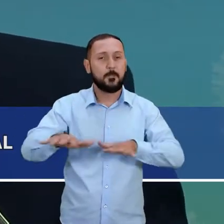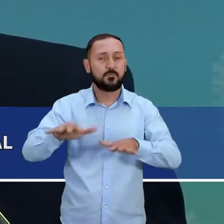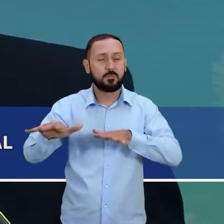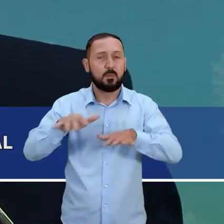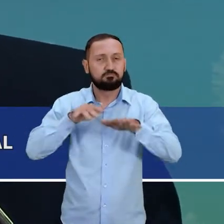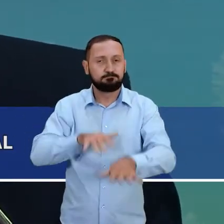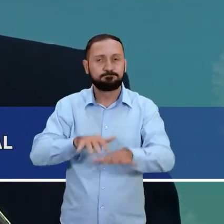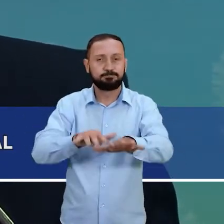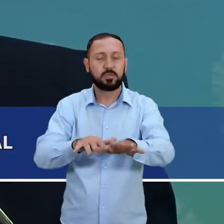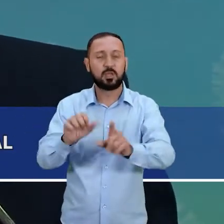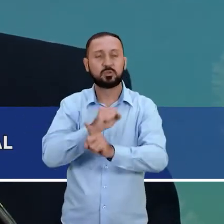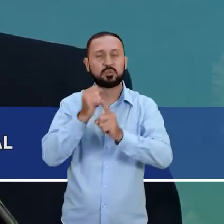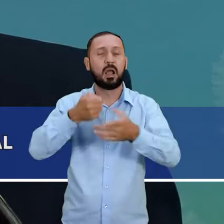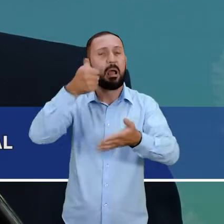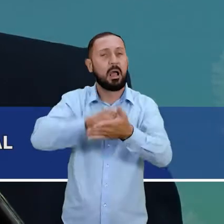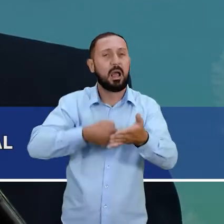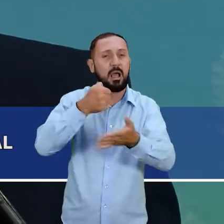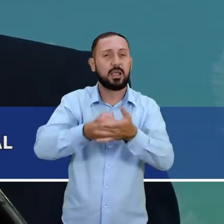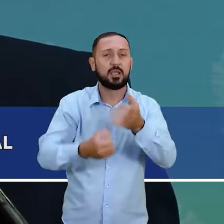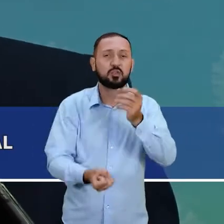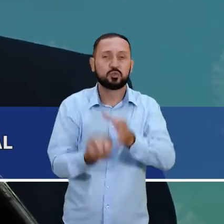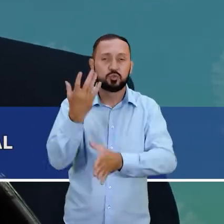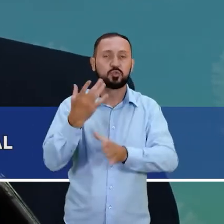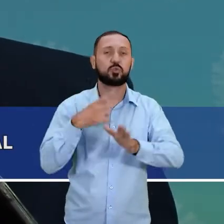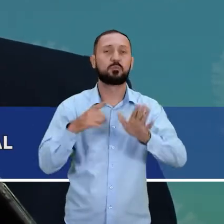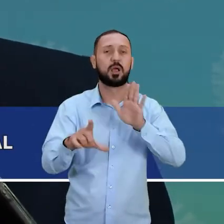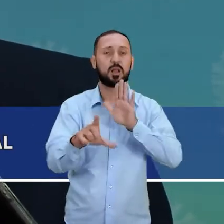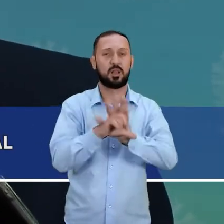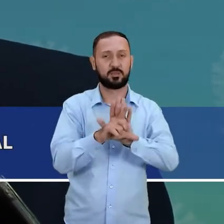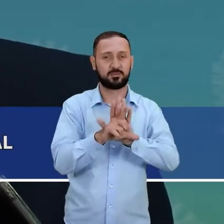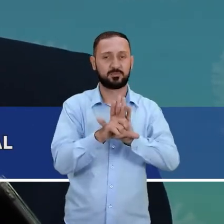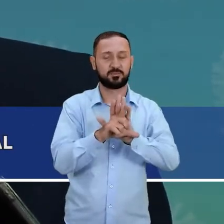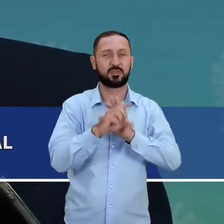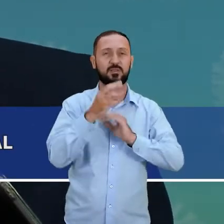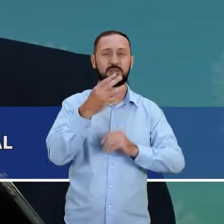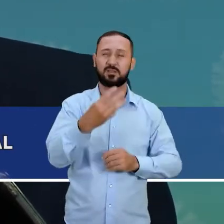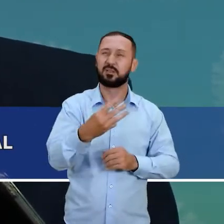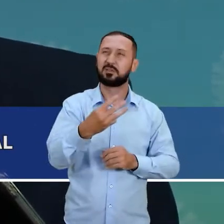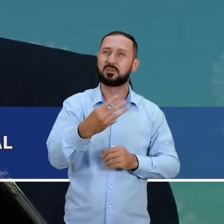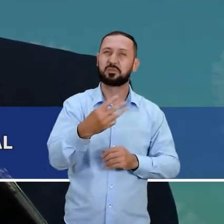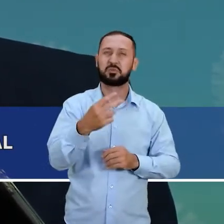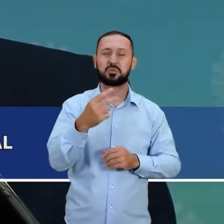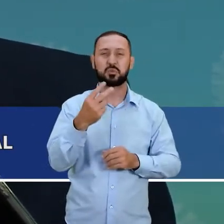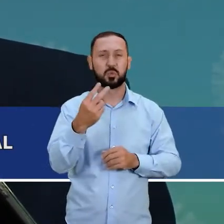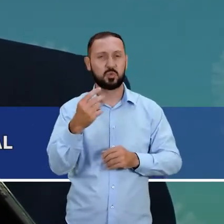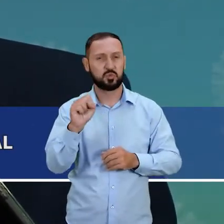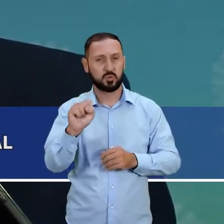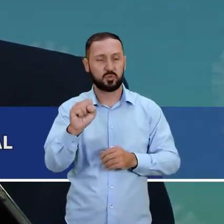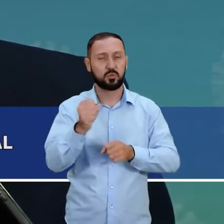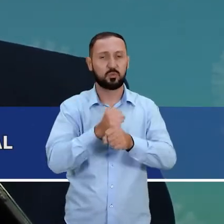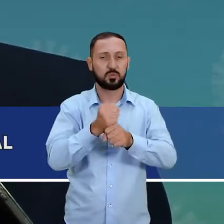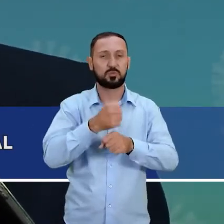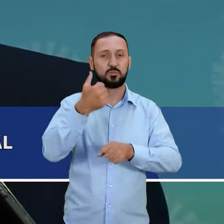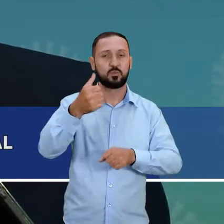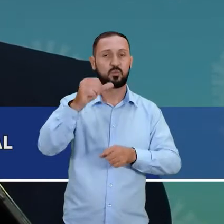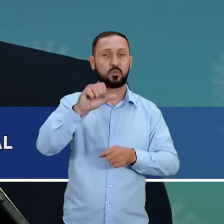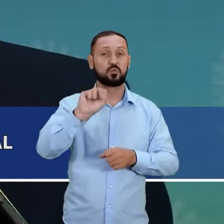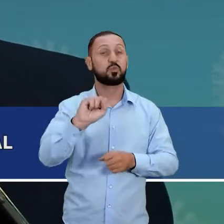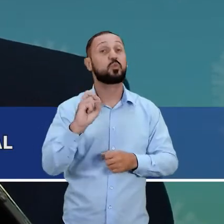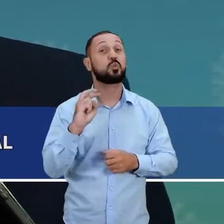movimento da sociedade muito forte que resultou numa lei, a Lei 328